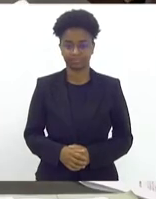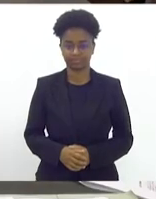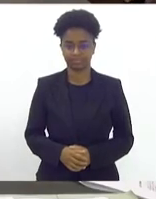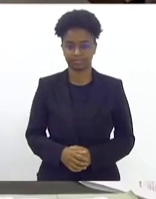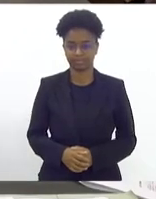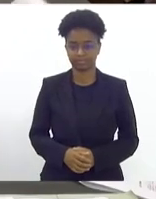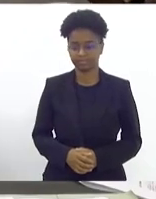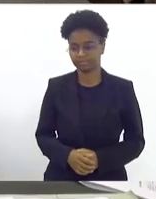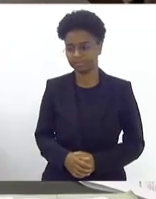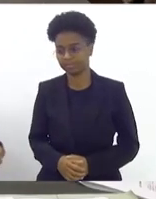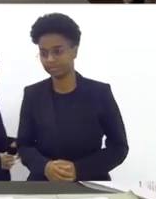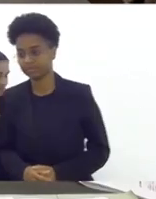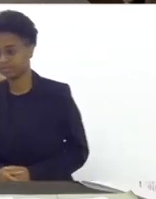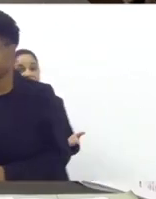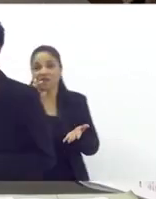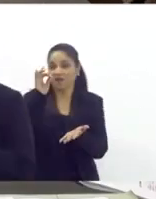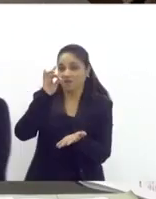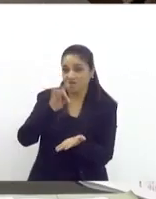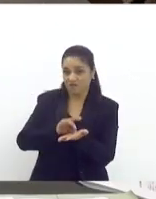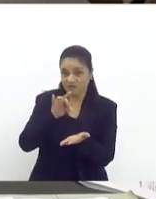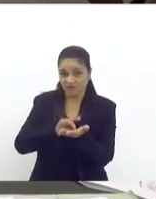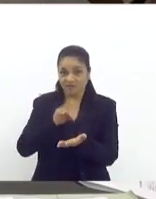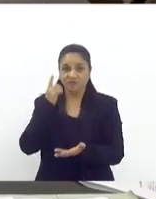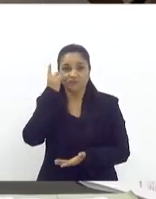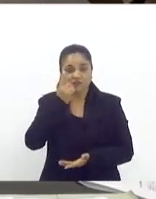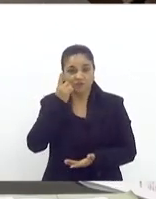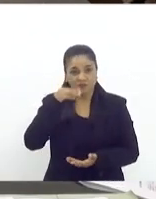Na verdade, deputado Mink, tem uma...